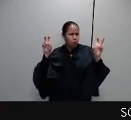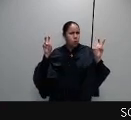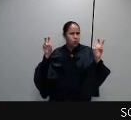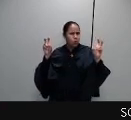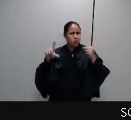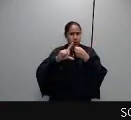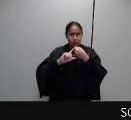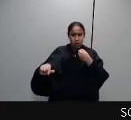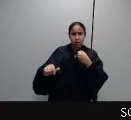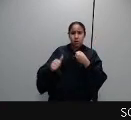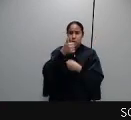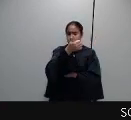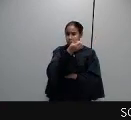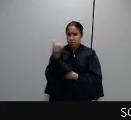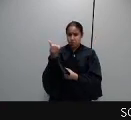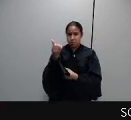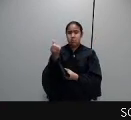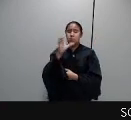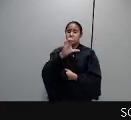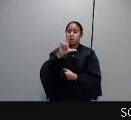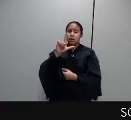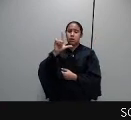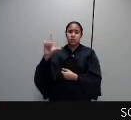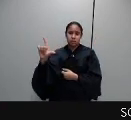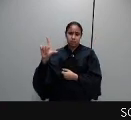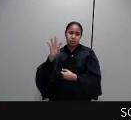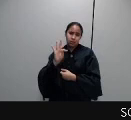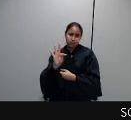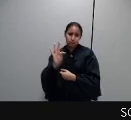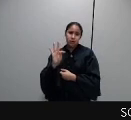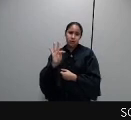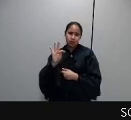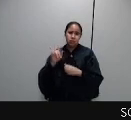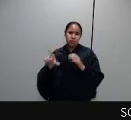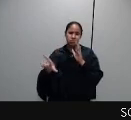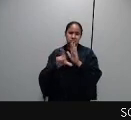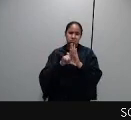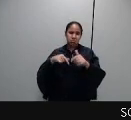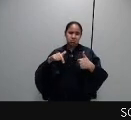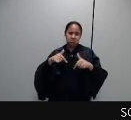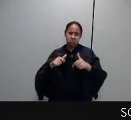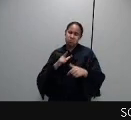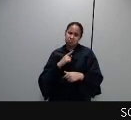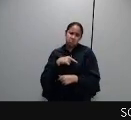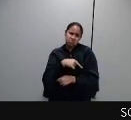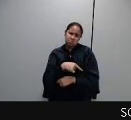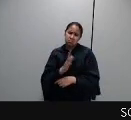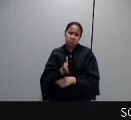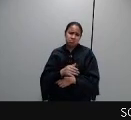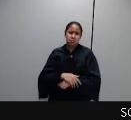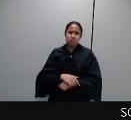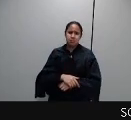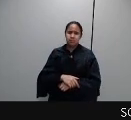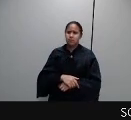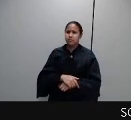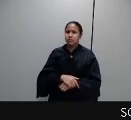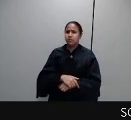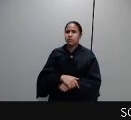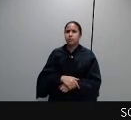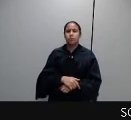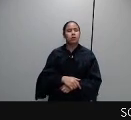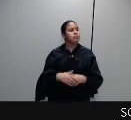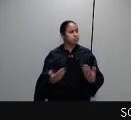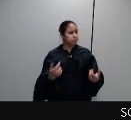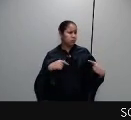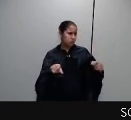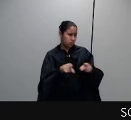CLT não tô acompanhando a divergência inaugurada pelo Ministro Benedito e é eu vou também pedir venha ao relator e ao